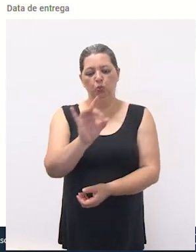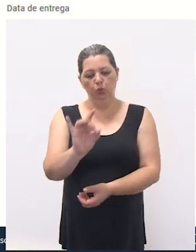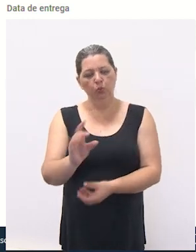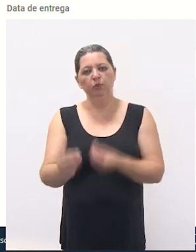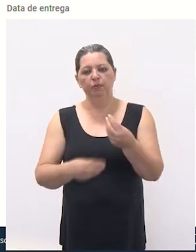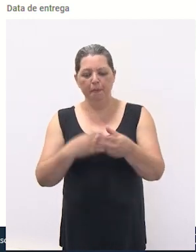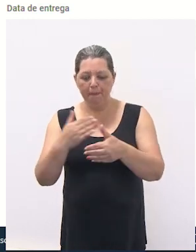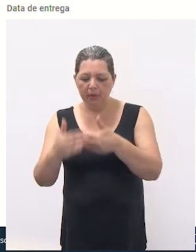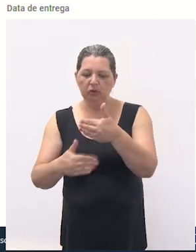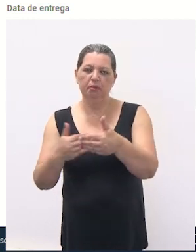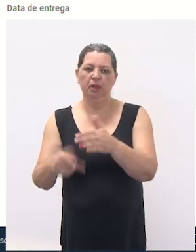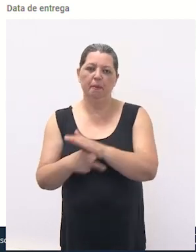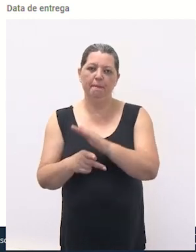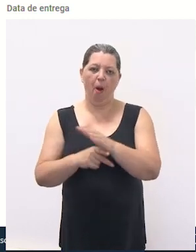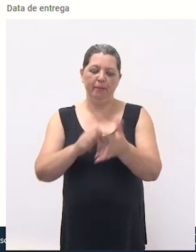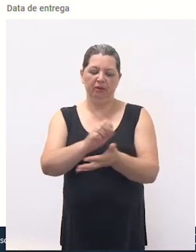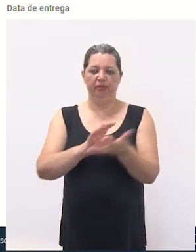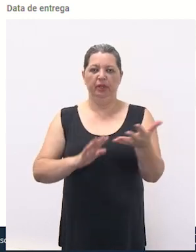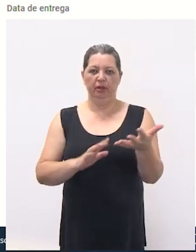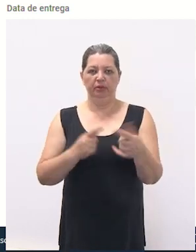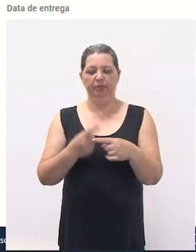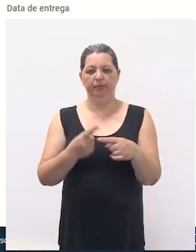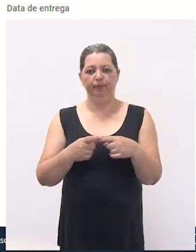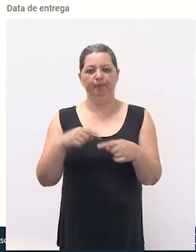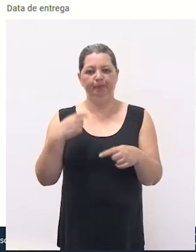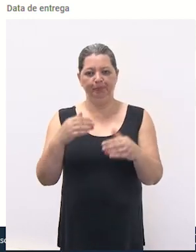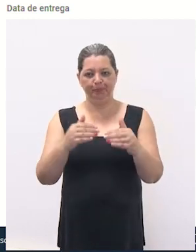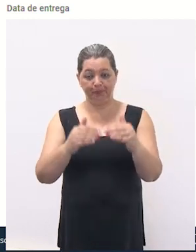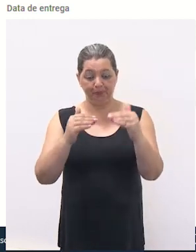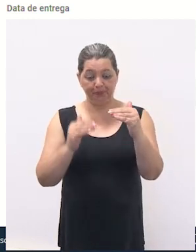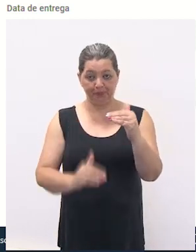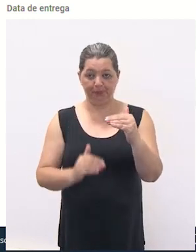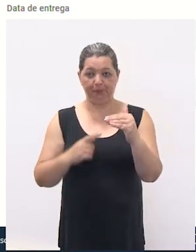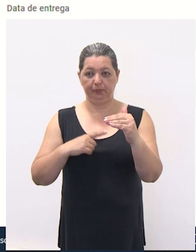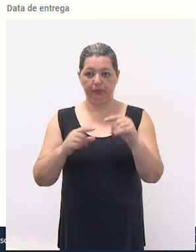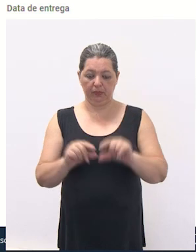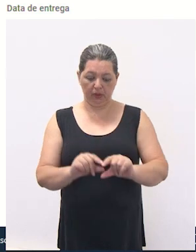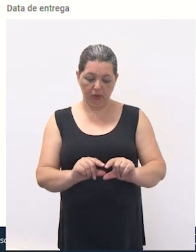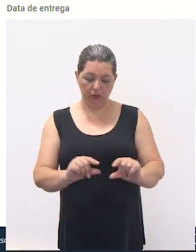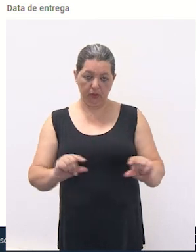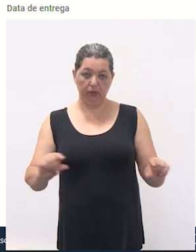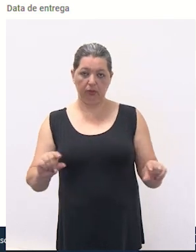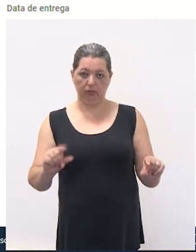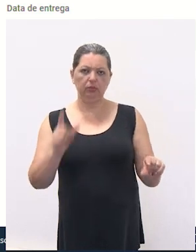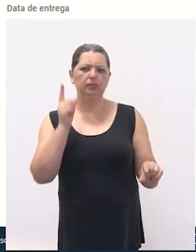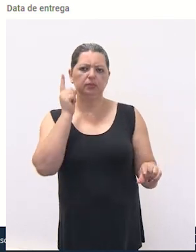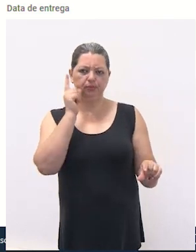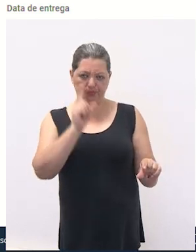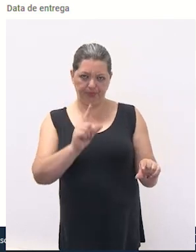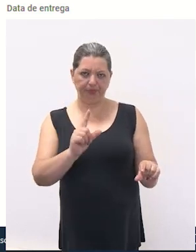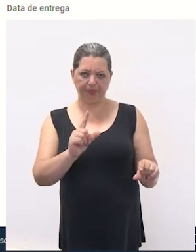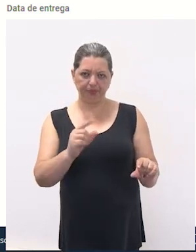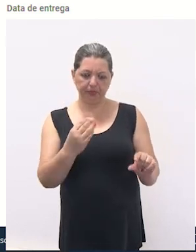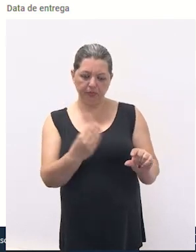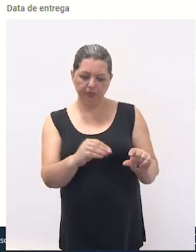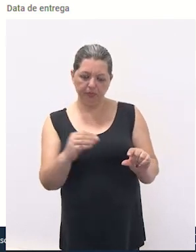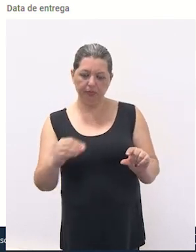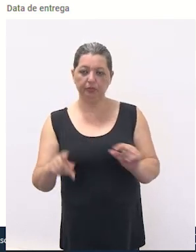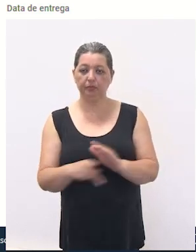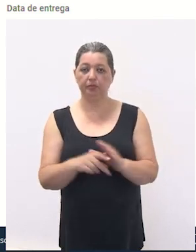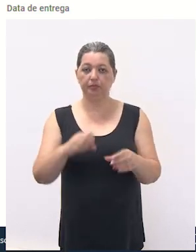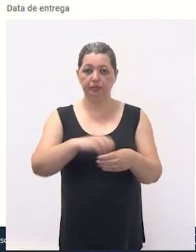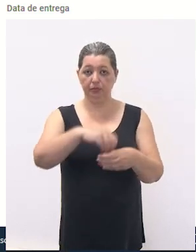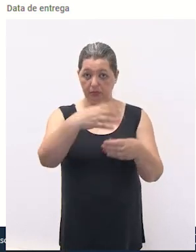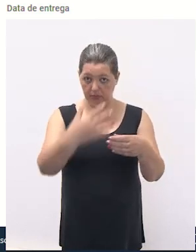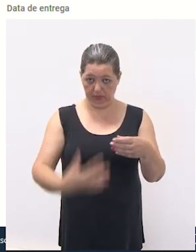da atividade. E aqui embaixo você tem as barras aí, onde você consegue colocar os conteúdos aqui,